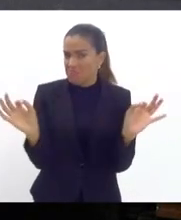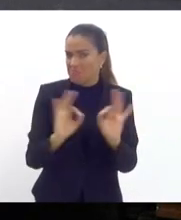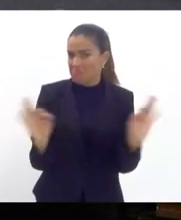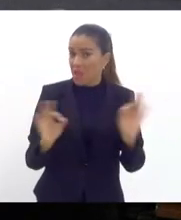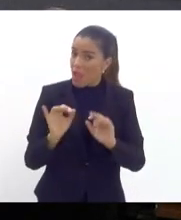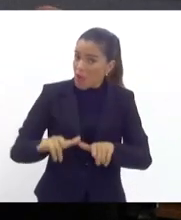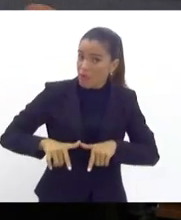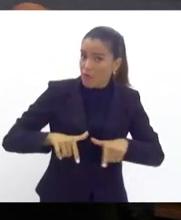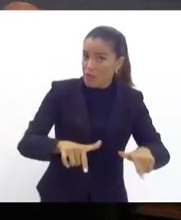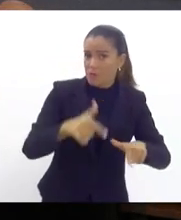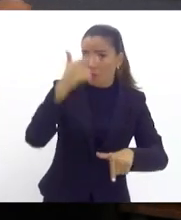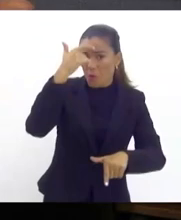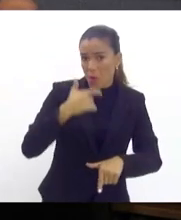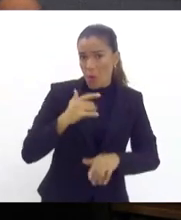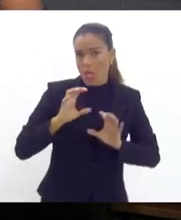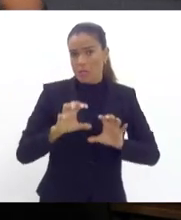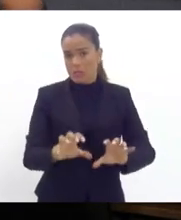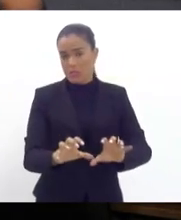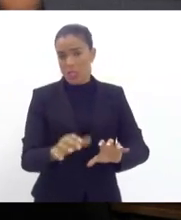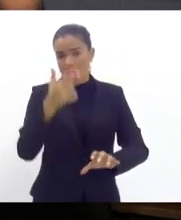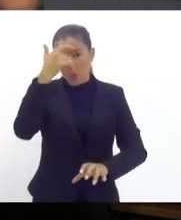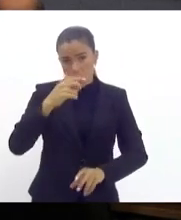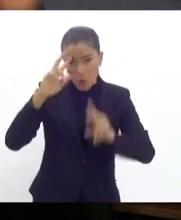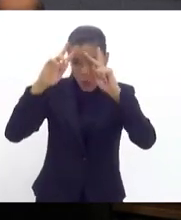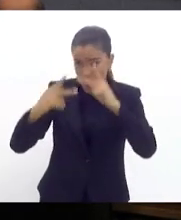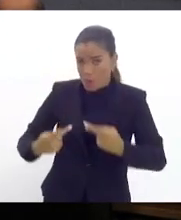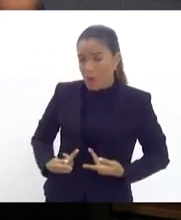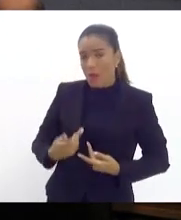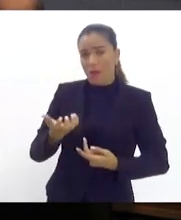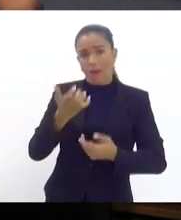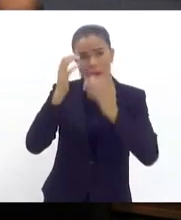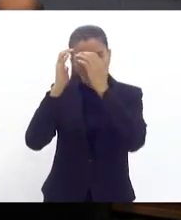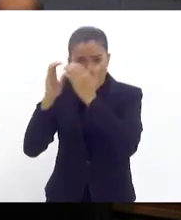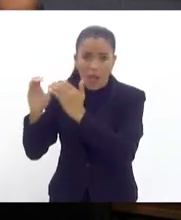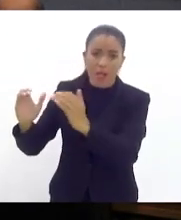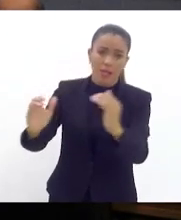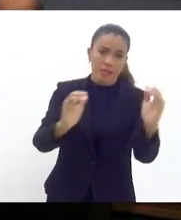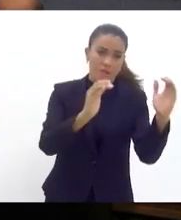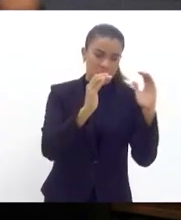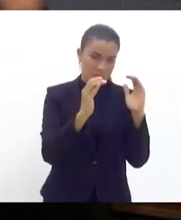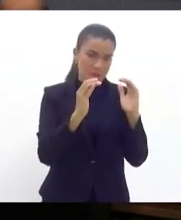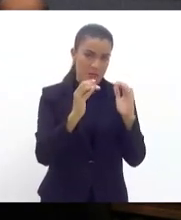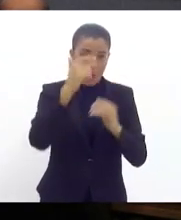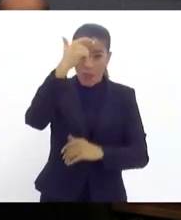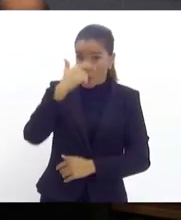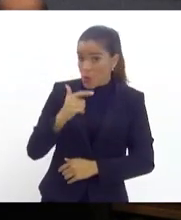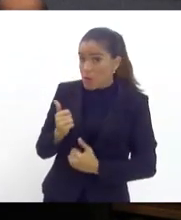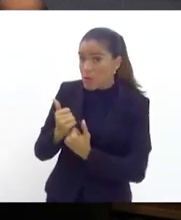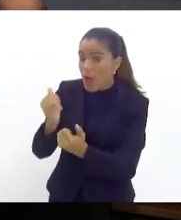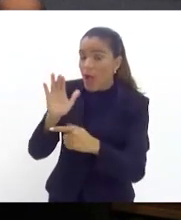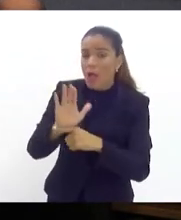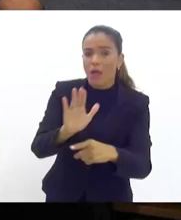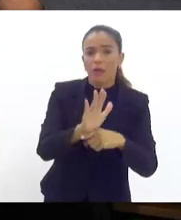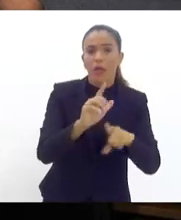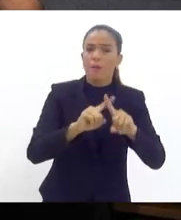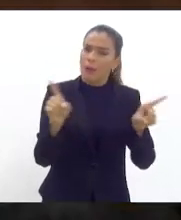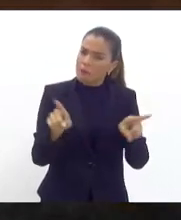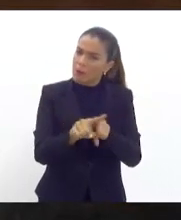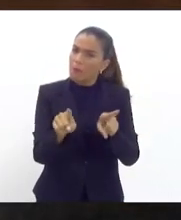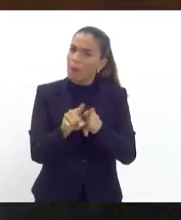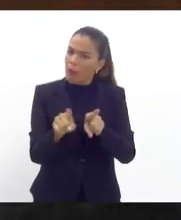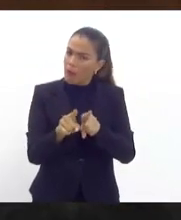porque eu sou assim eu sou humana e quero respeitar a todos estou aqui para auxiliar Mas também eu quero